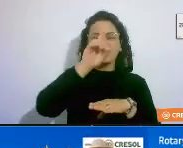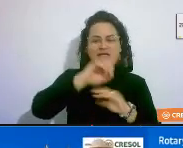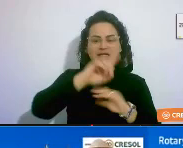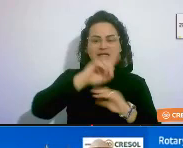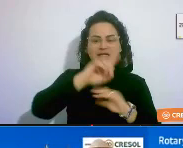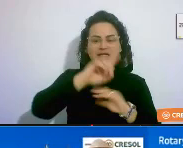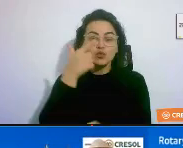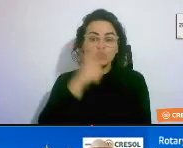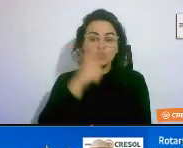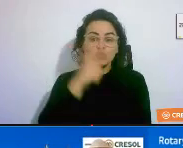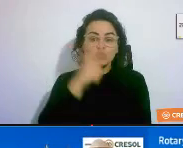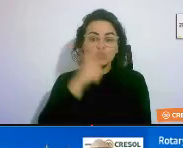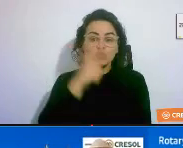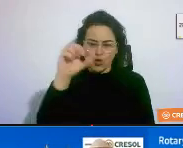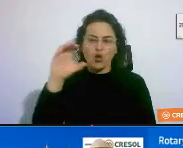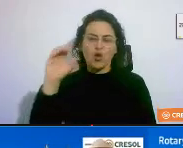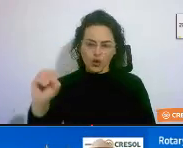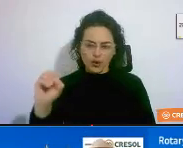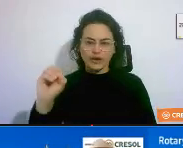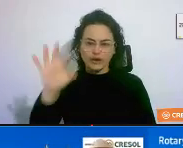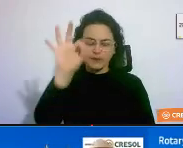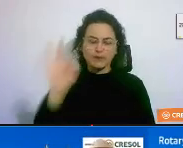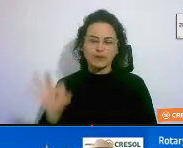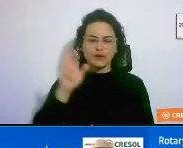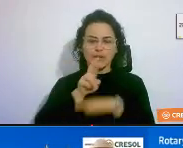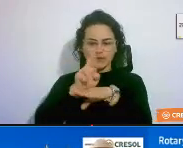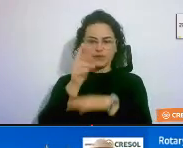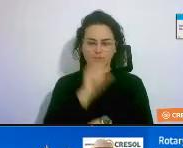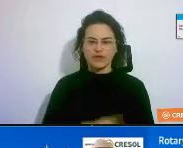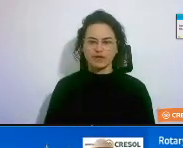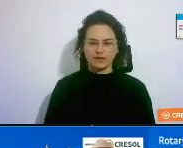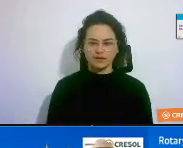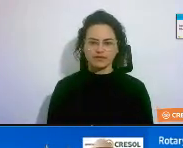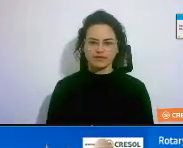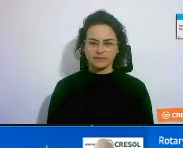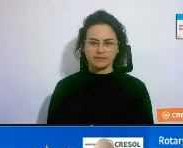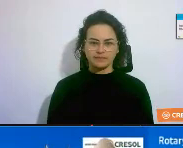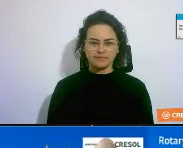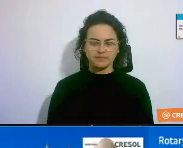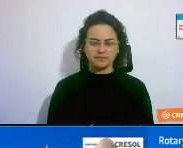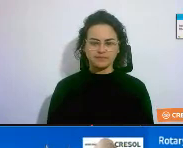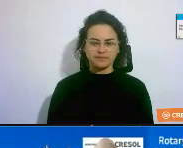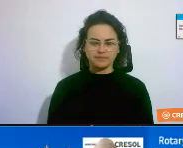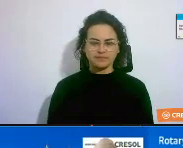esses 20 maiores dar 80% do resultado. Vou dizer um pouco mais para frente. Então,